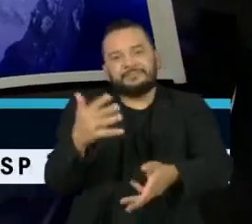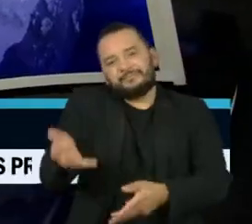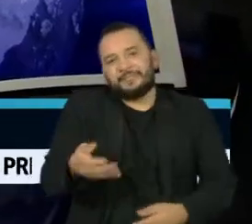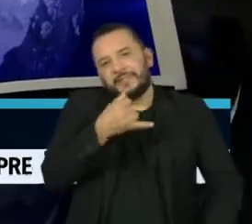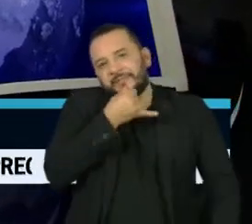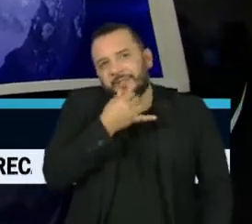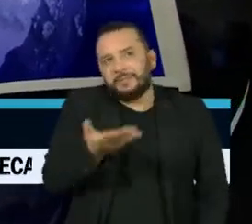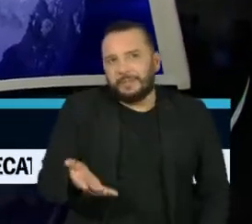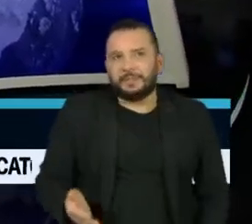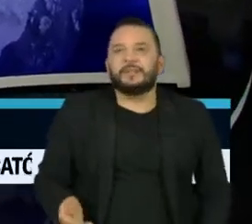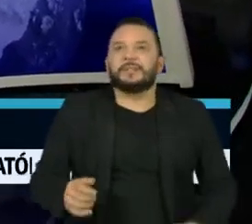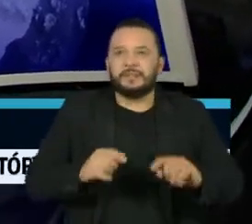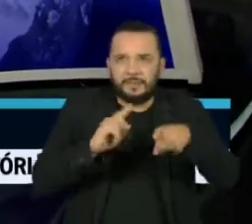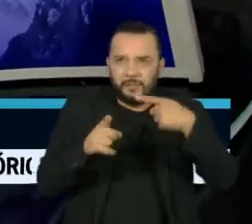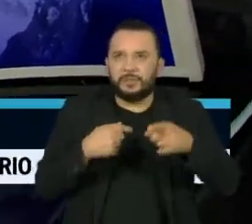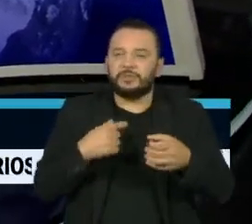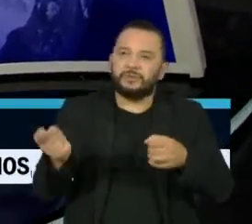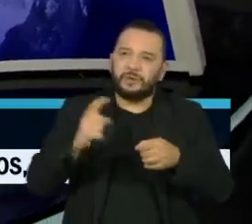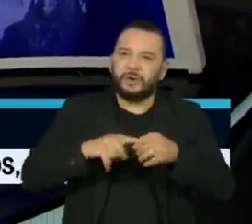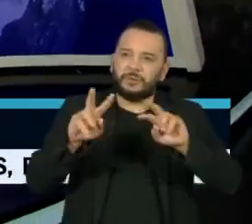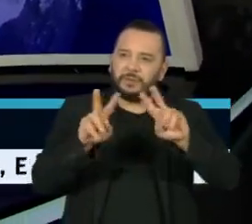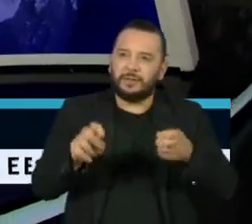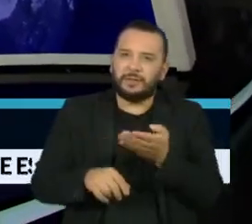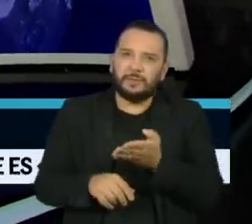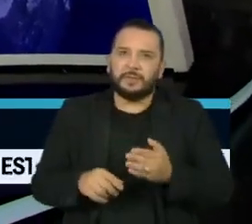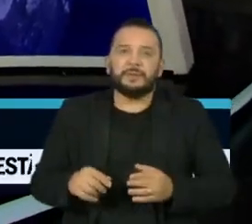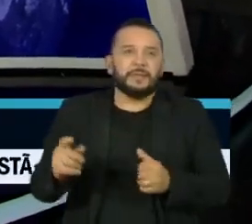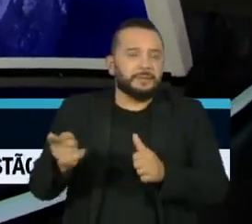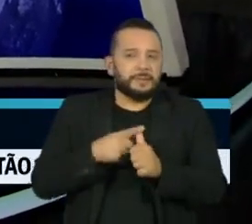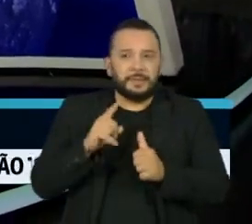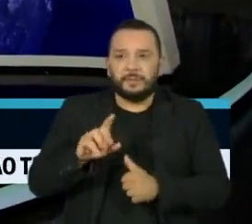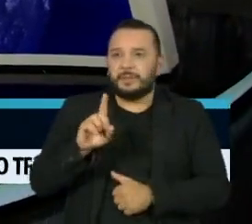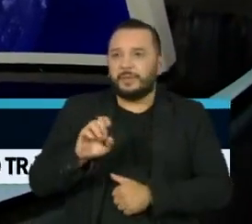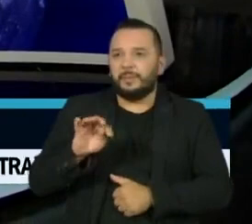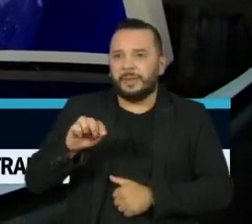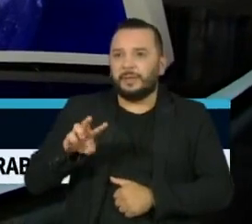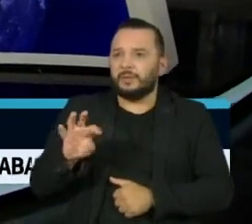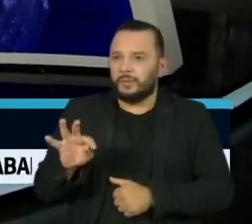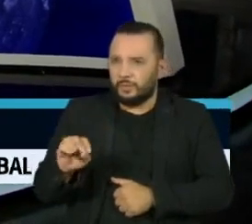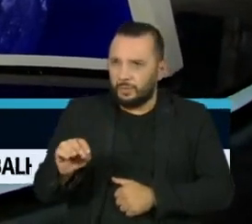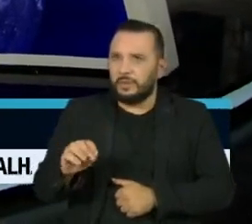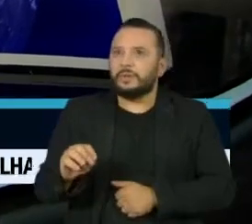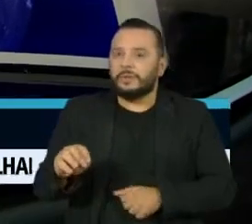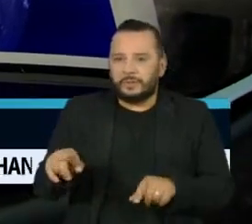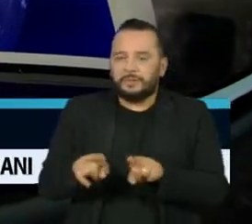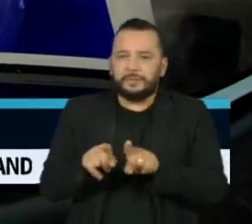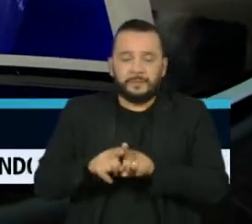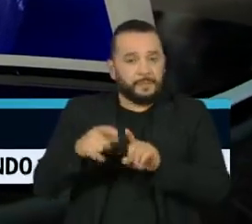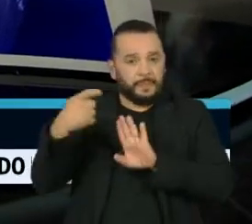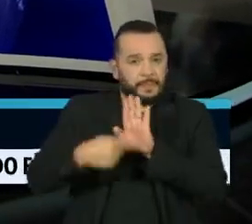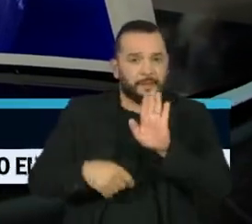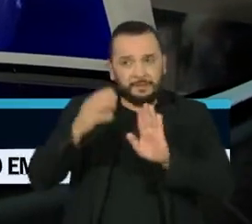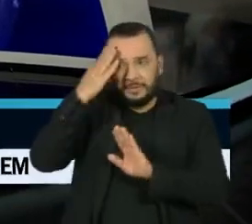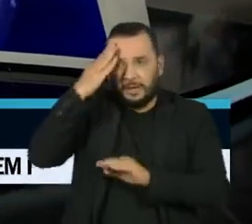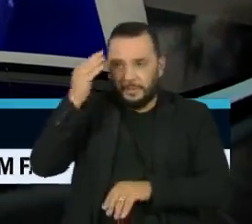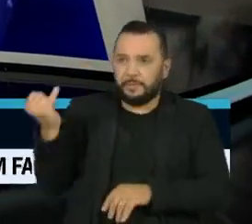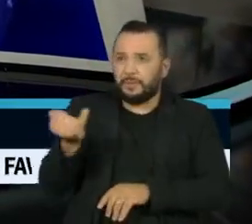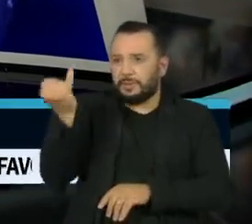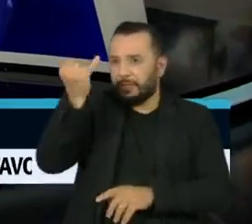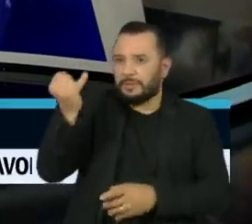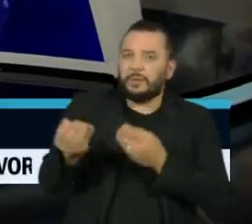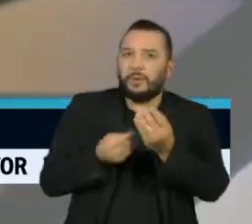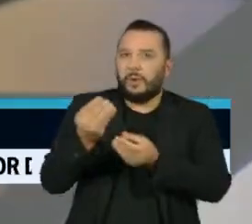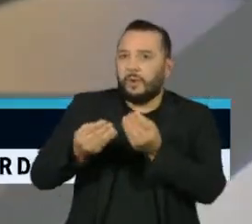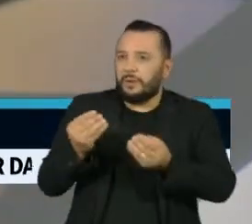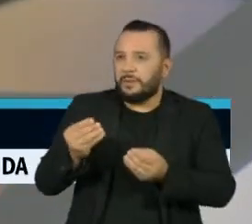infelizmente já já a gente vai aprofundar mais esse tema Professor antes eu queria falar com o teu manto que o texto também reconhece a importância de aumentar